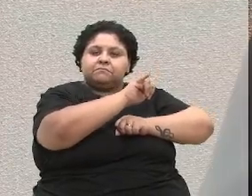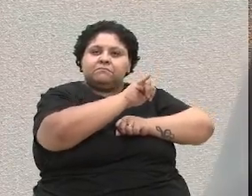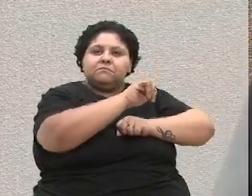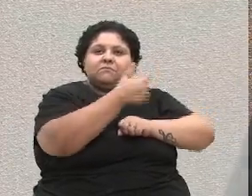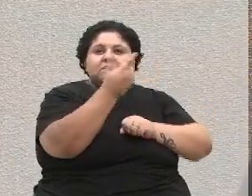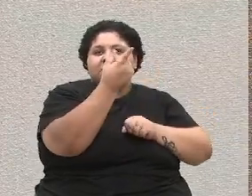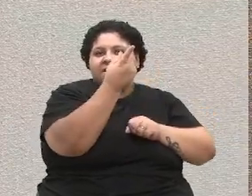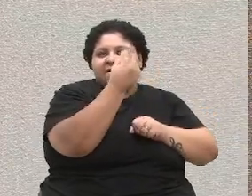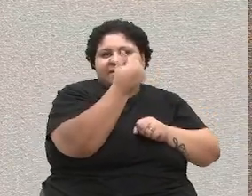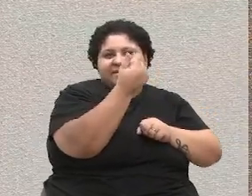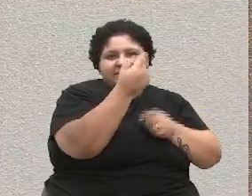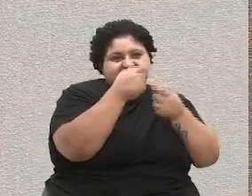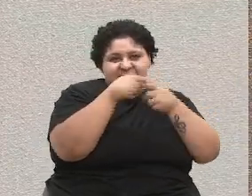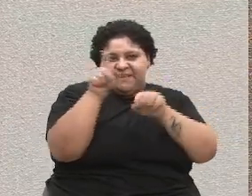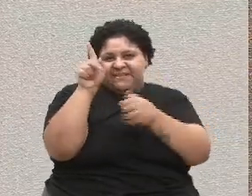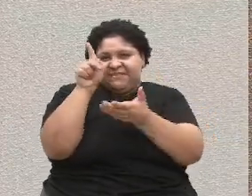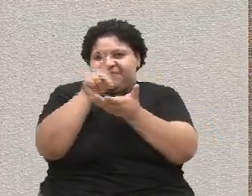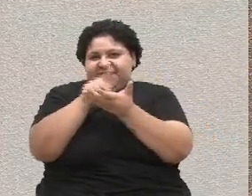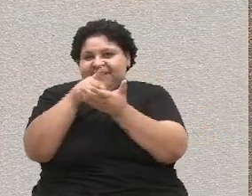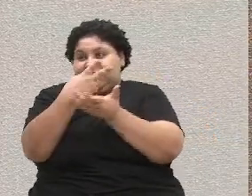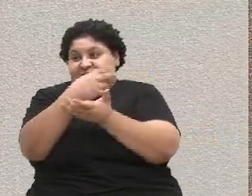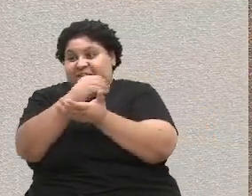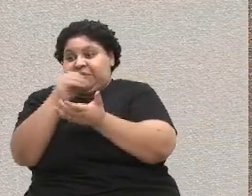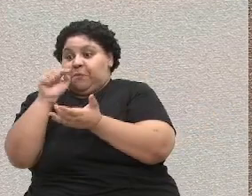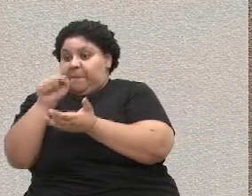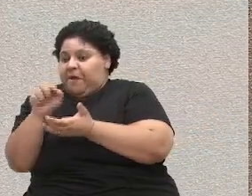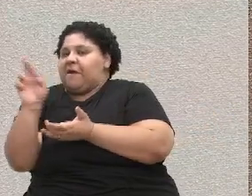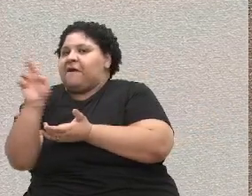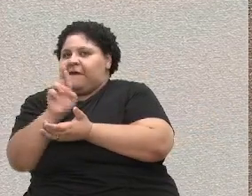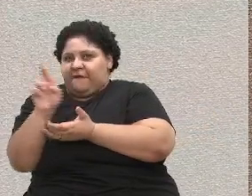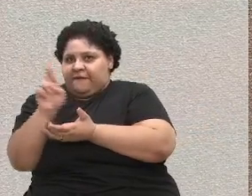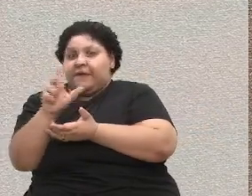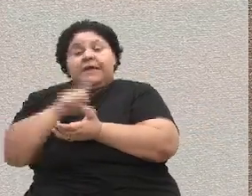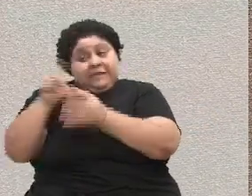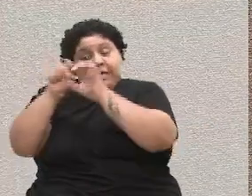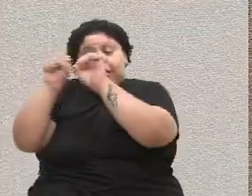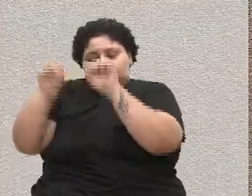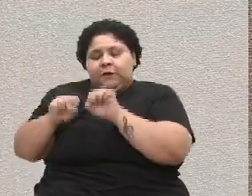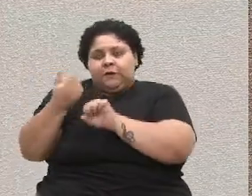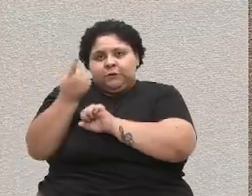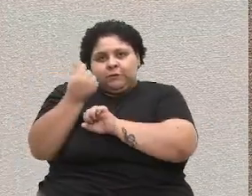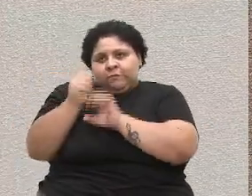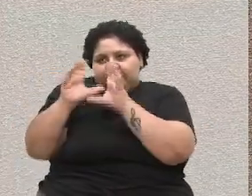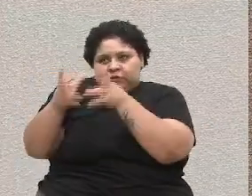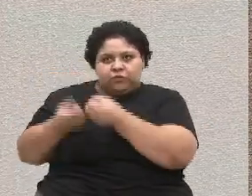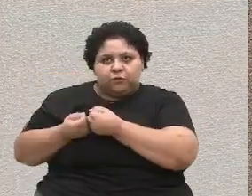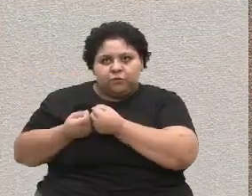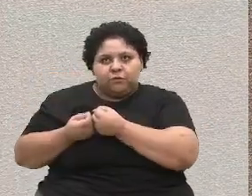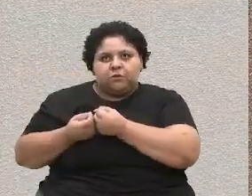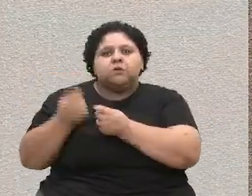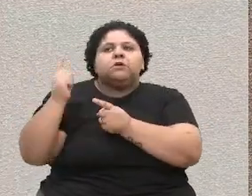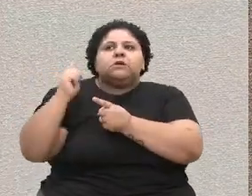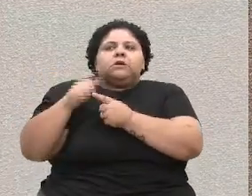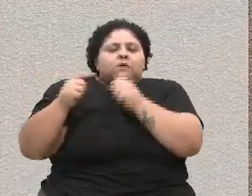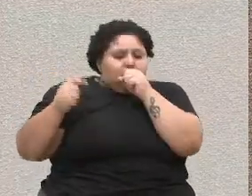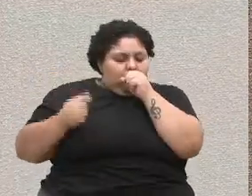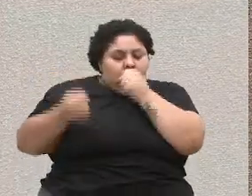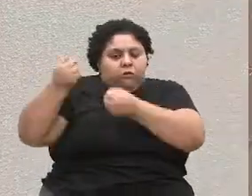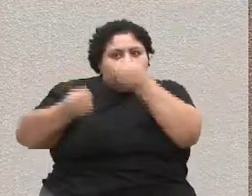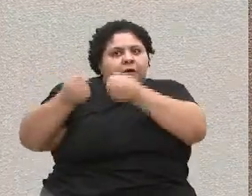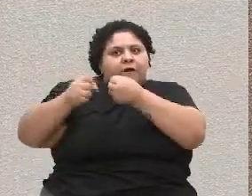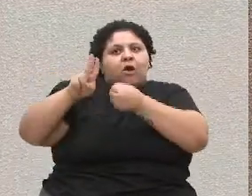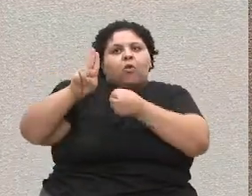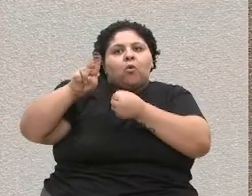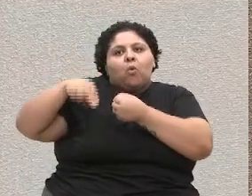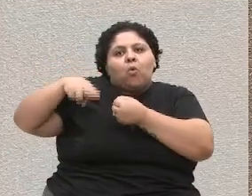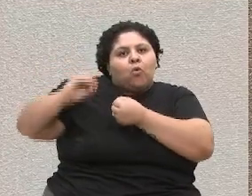verdade é R$200. E existe uma sistemática de custo para tudo. Por que um Fiat Uno custa um